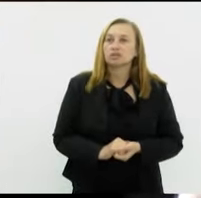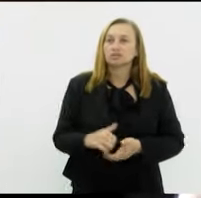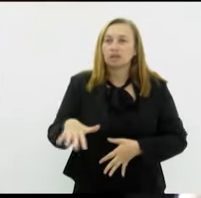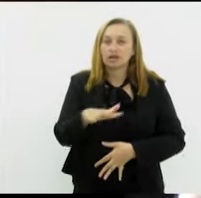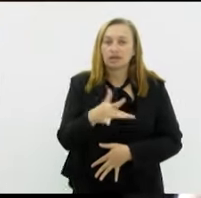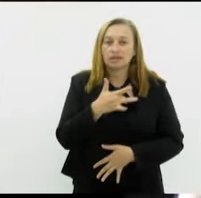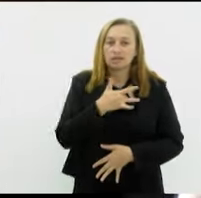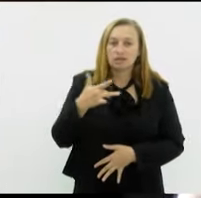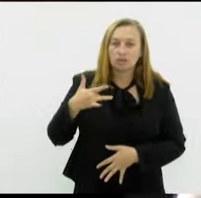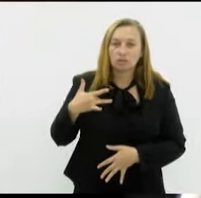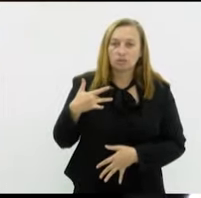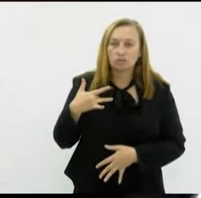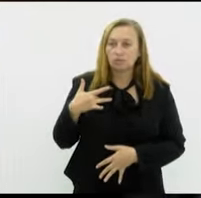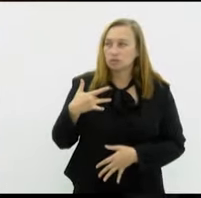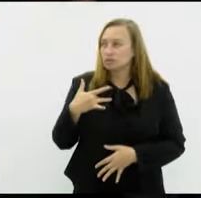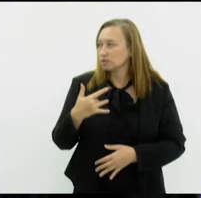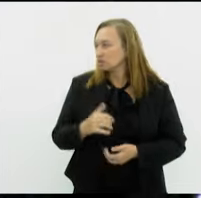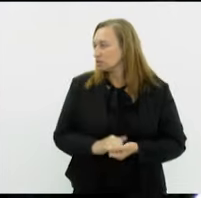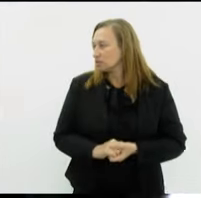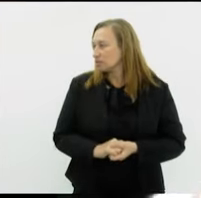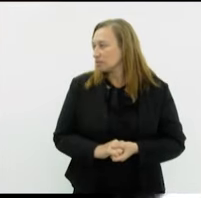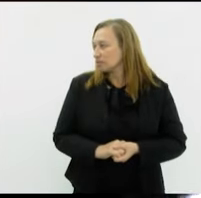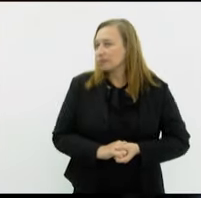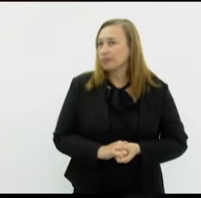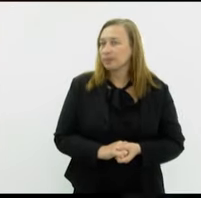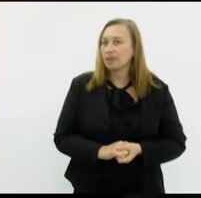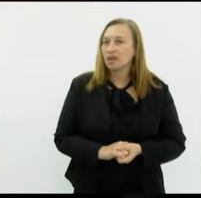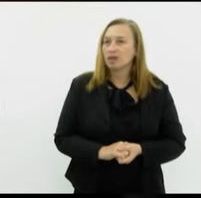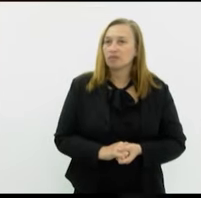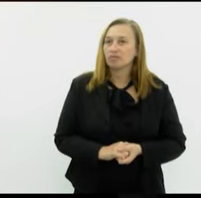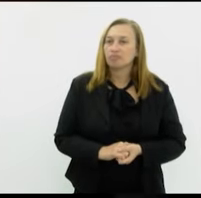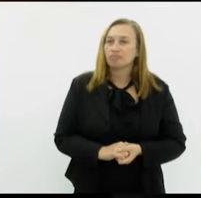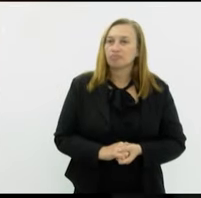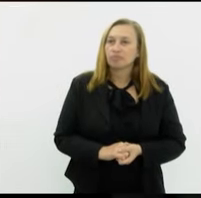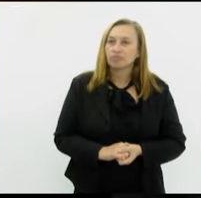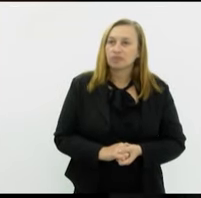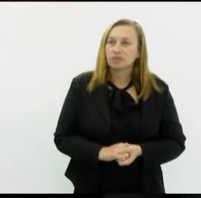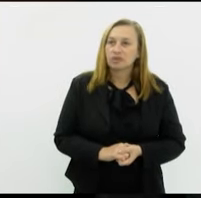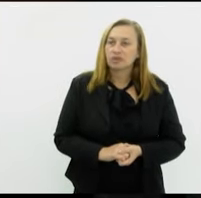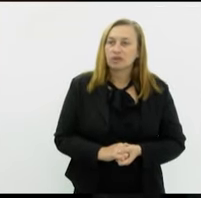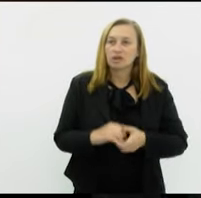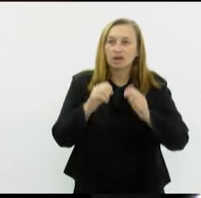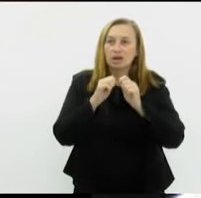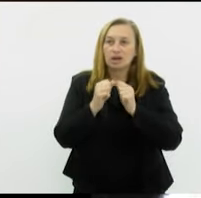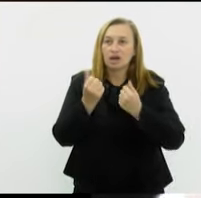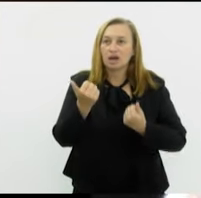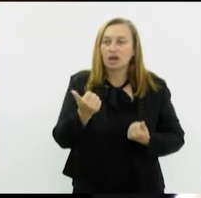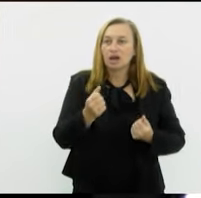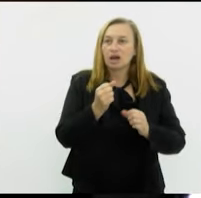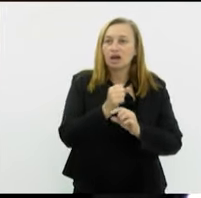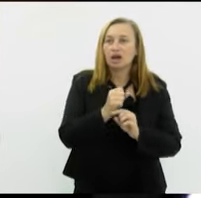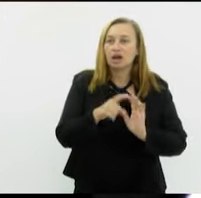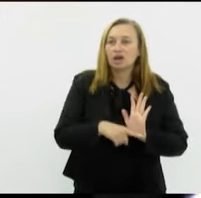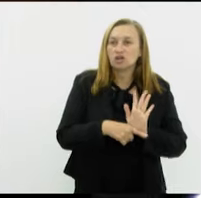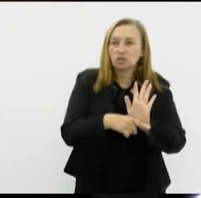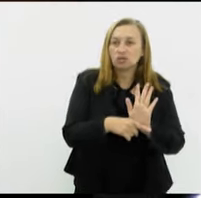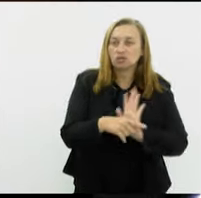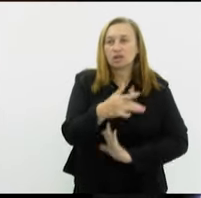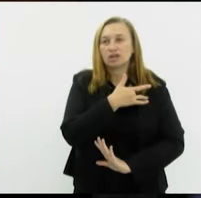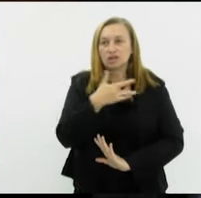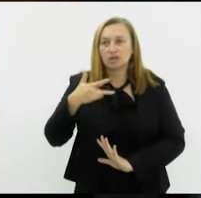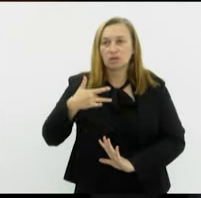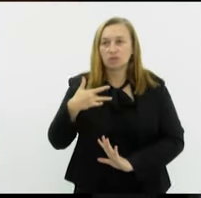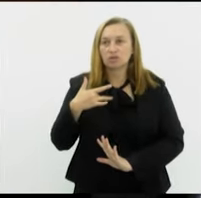saúde, garantir o idoso com precedência à assistência à saúde nos diversos níveis de